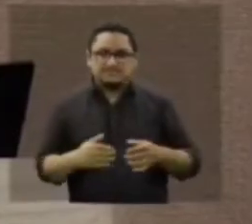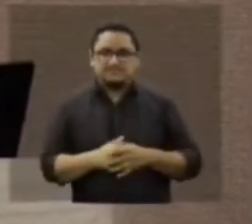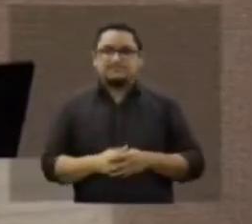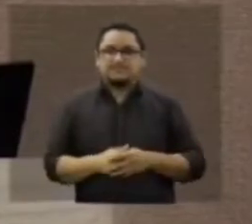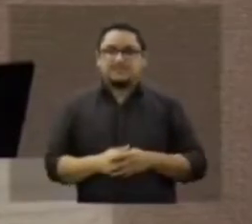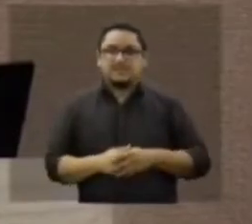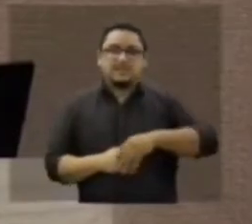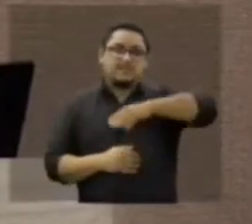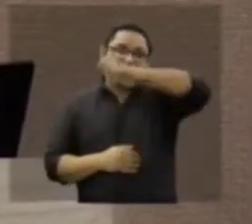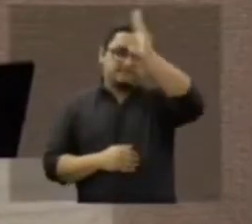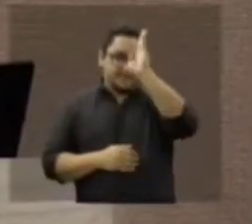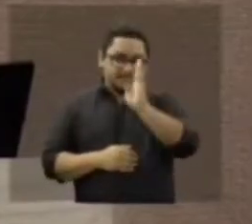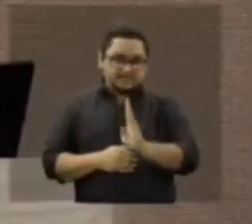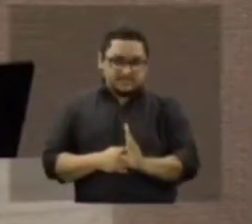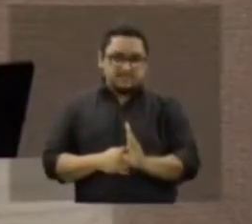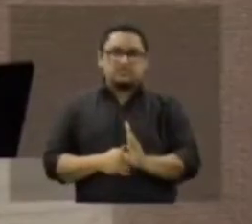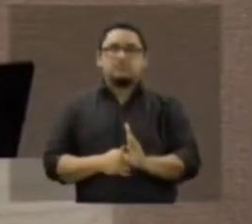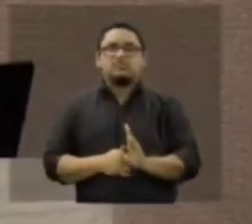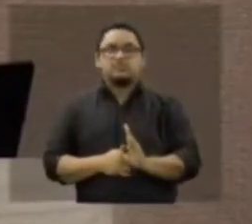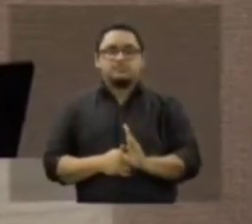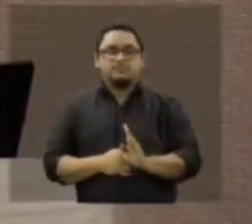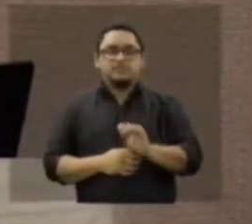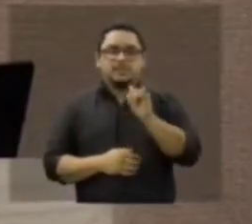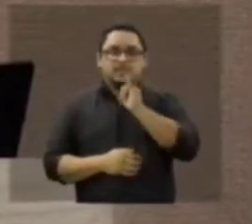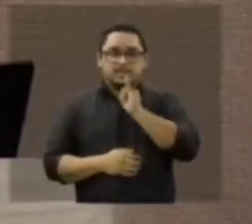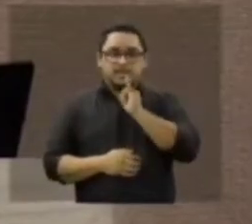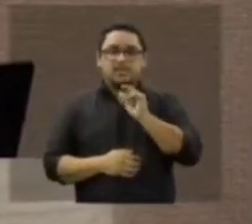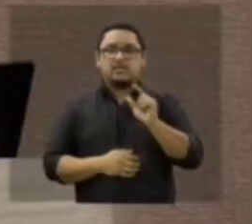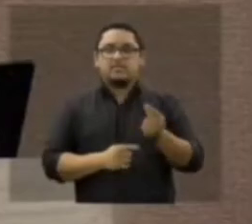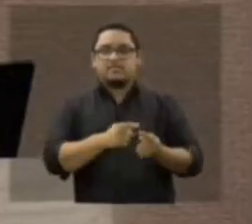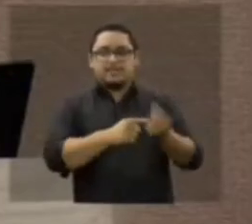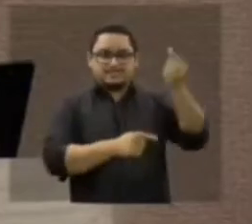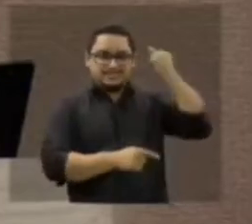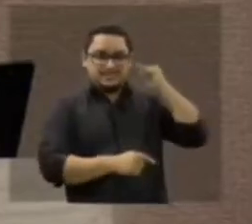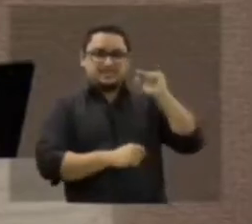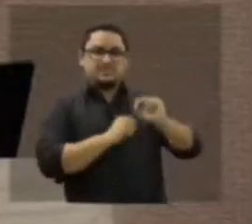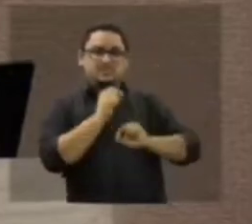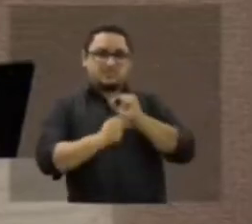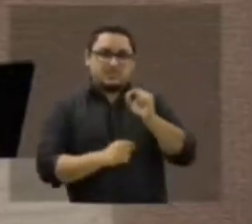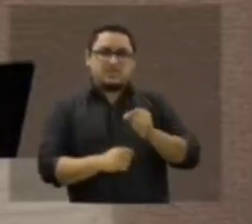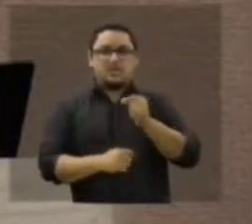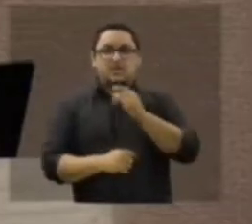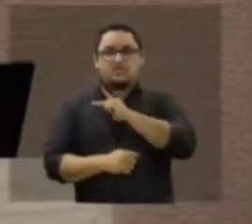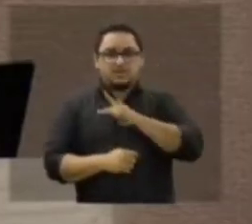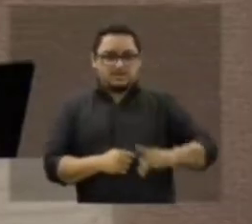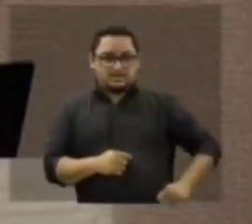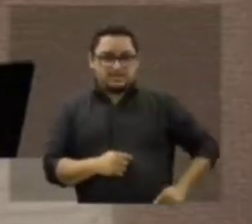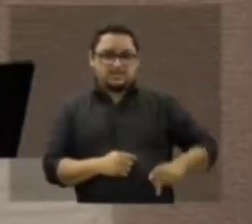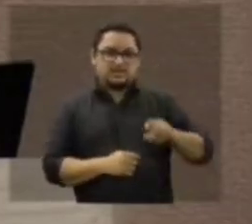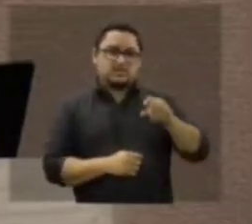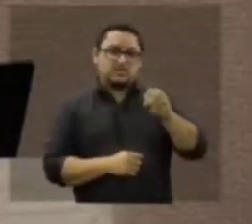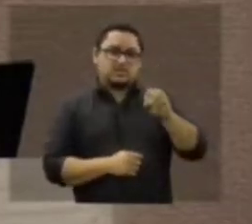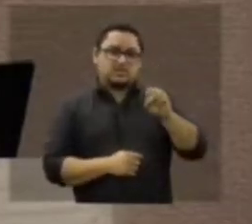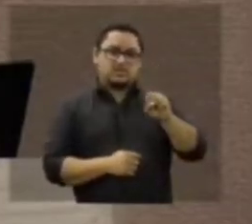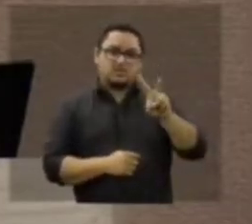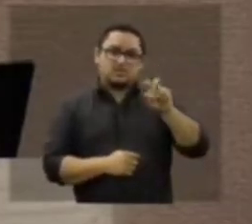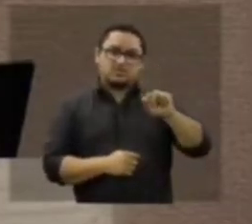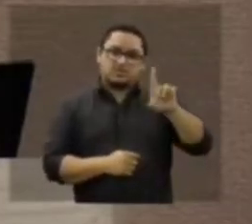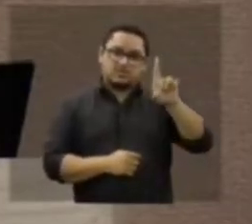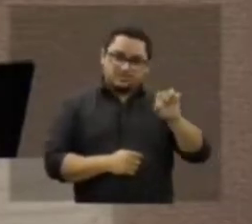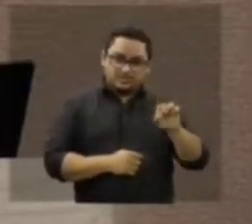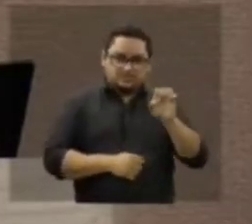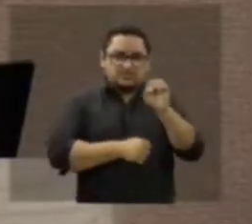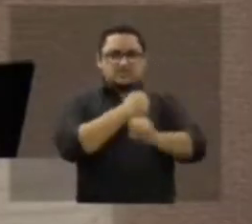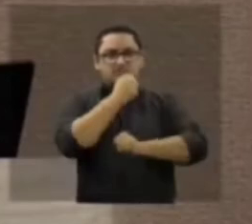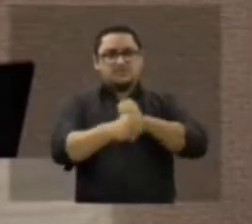um papel Vital por meio da Condução do presidente joal do aranha na sessão da assembleia geral da ONU em 1947